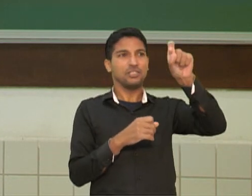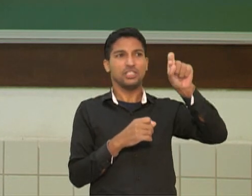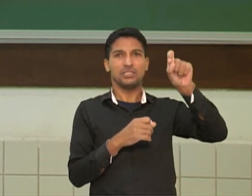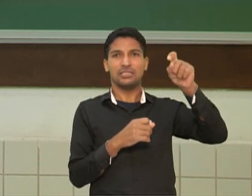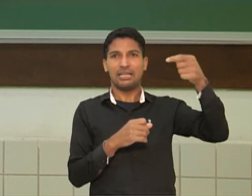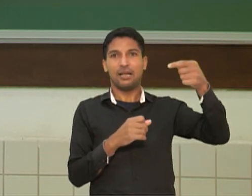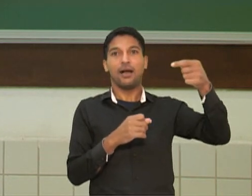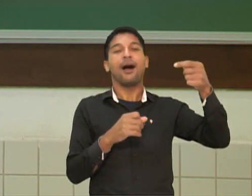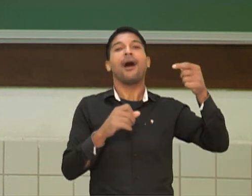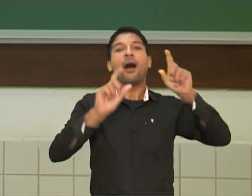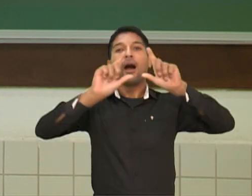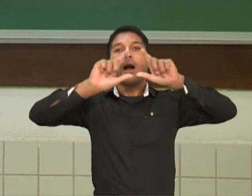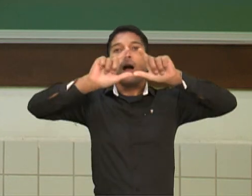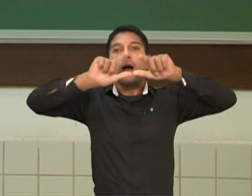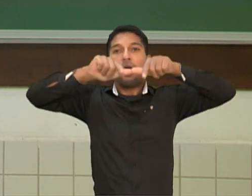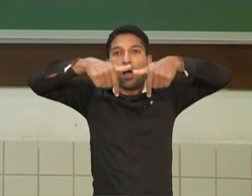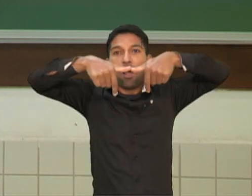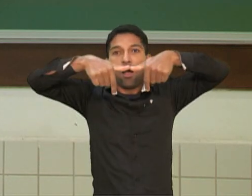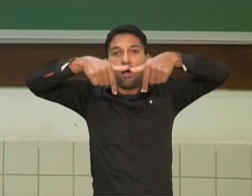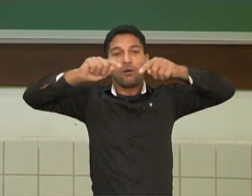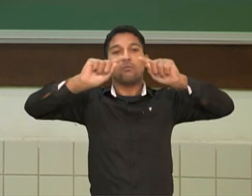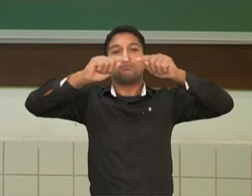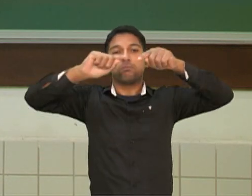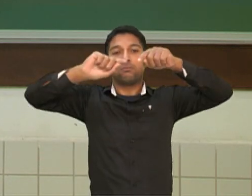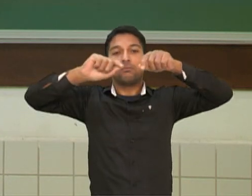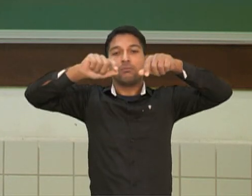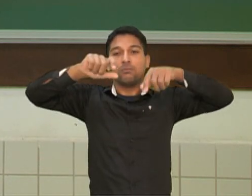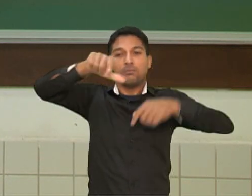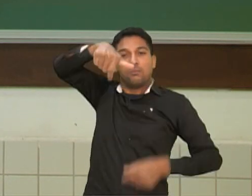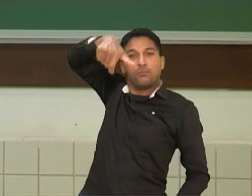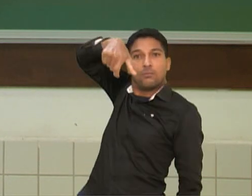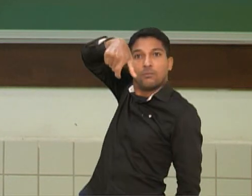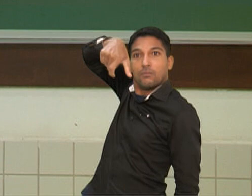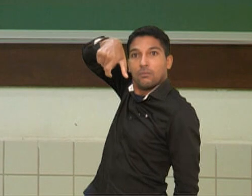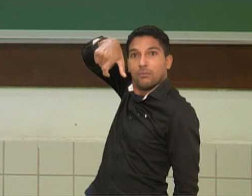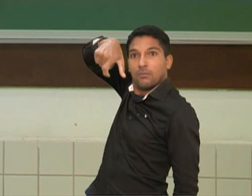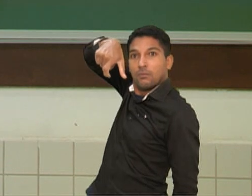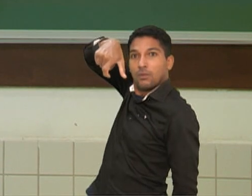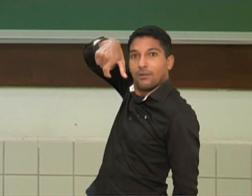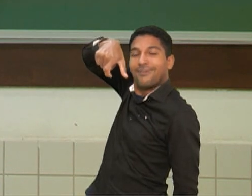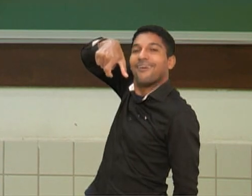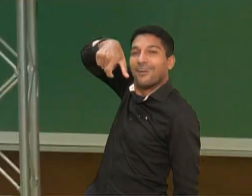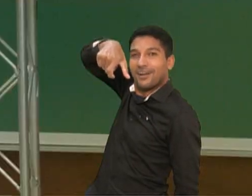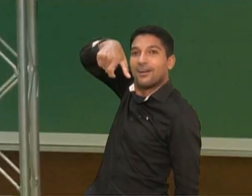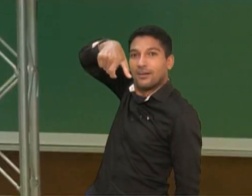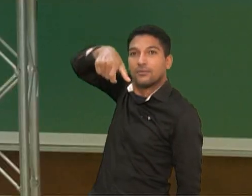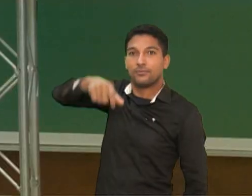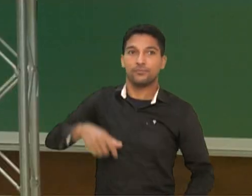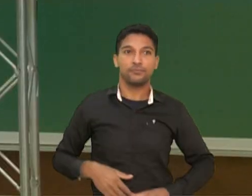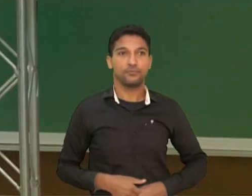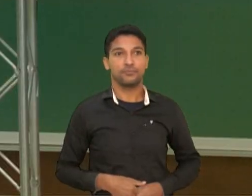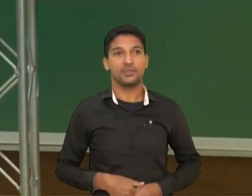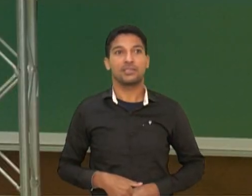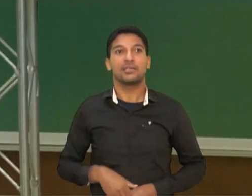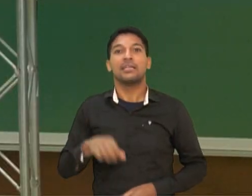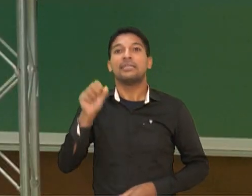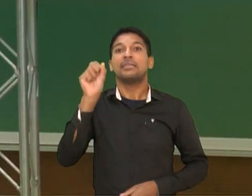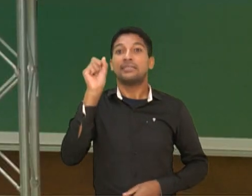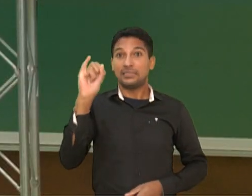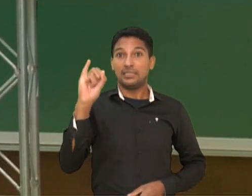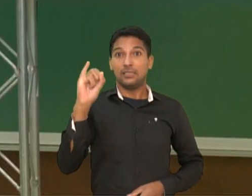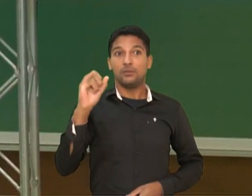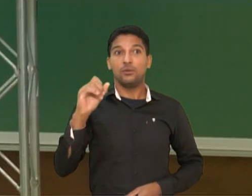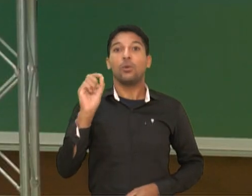baixo, ok? Se ele tiver duas raízes reais, vai interceptar o eixo